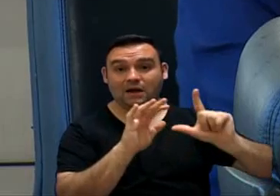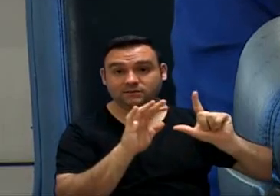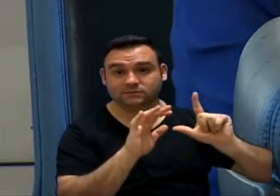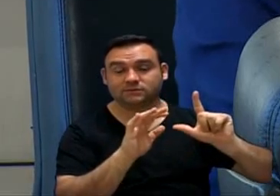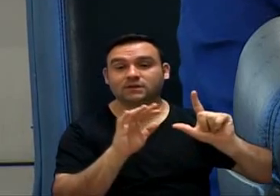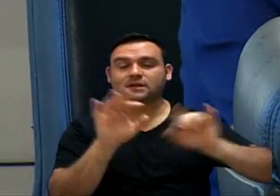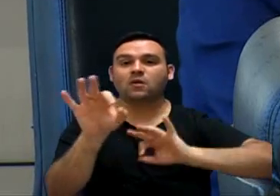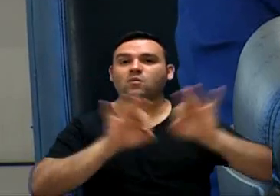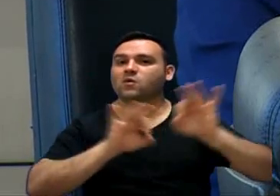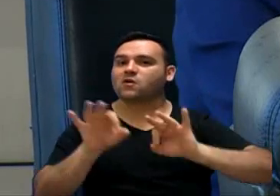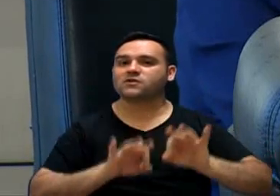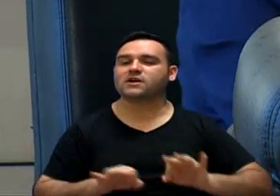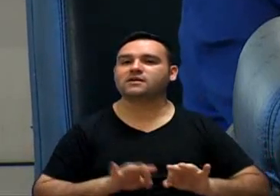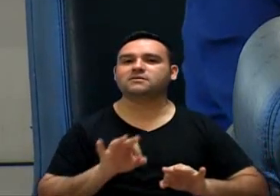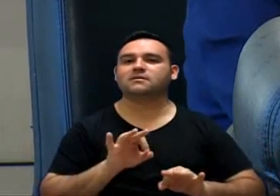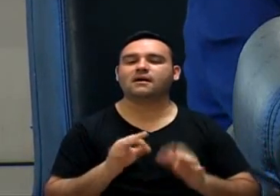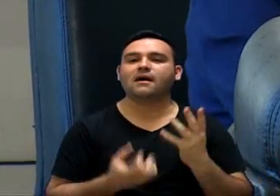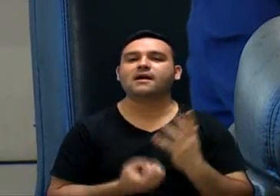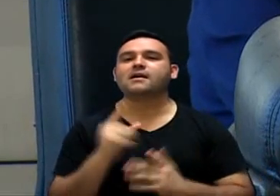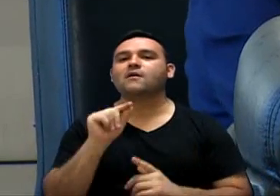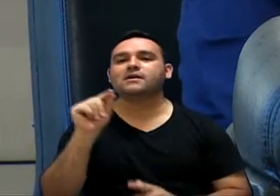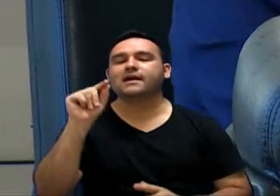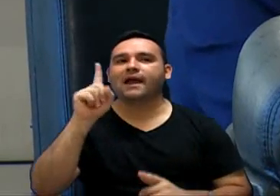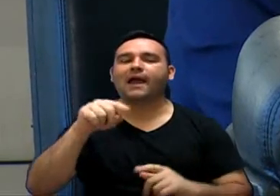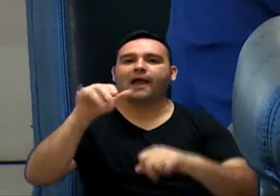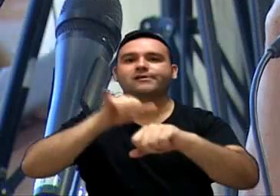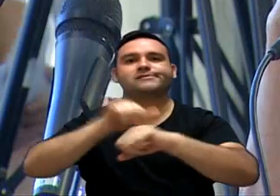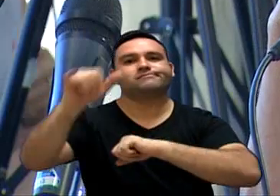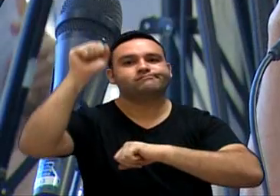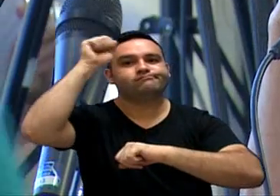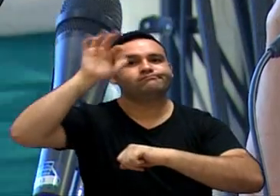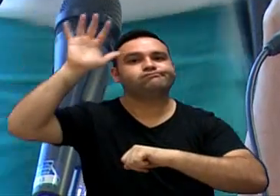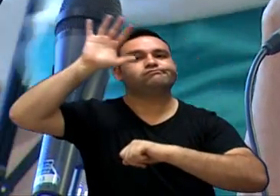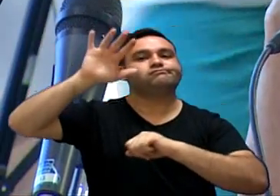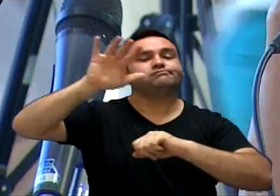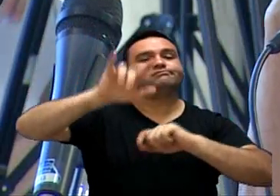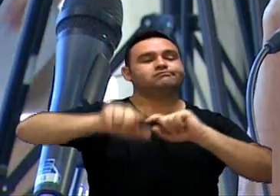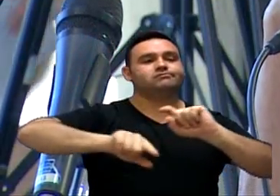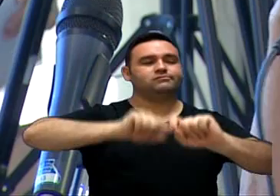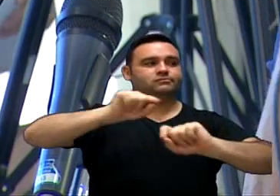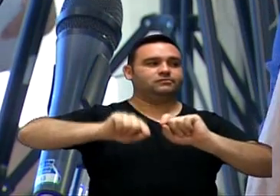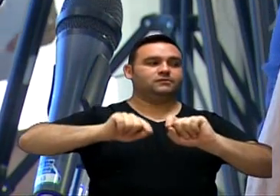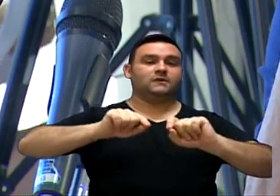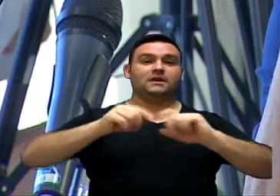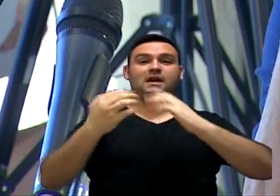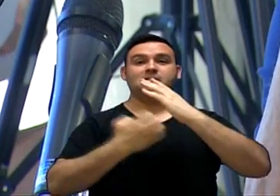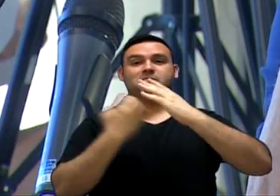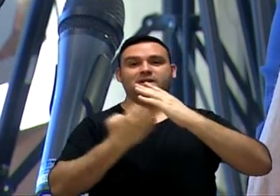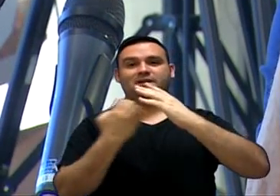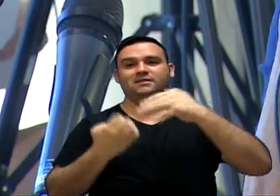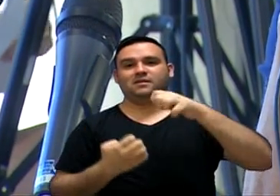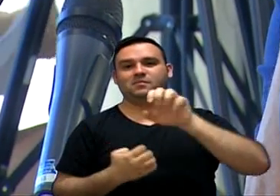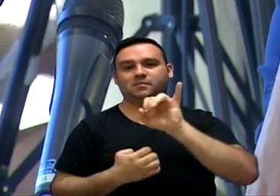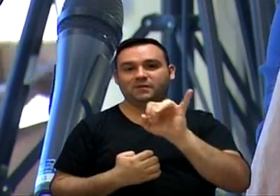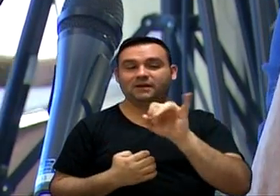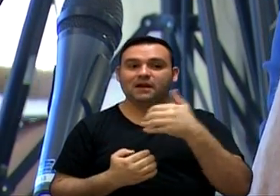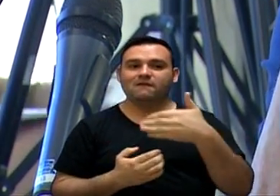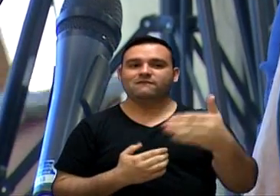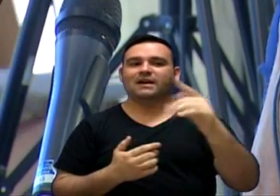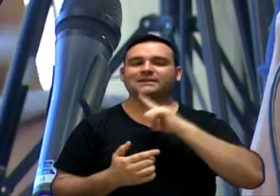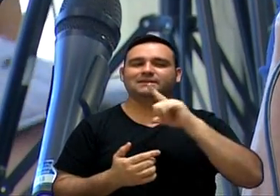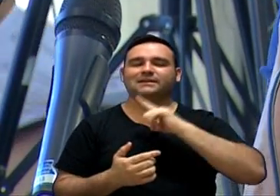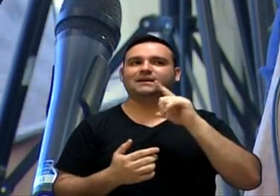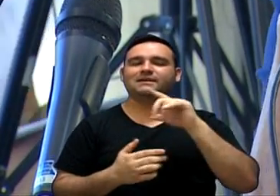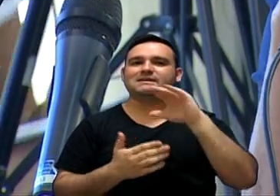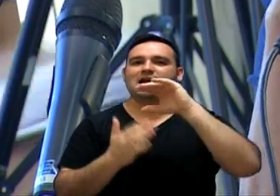o projeto não cria, ele cria a ilusão de que a empresa, a pequena empresa, a MEI, vai ter essa